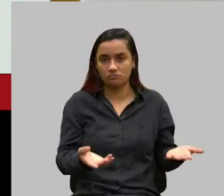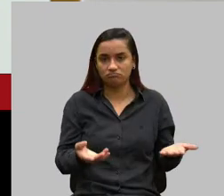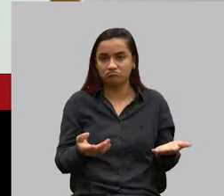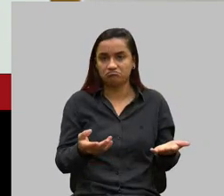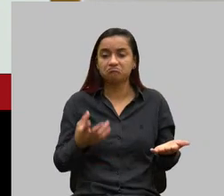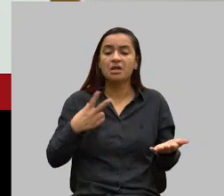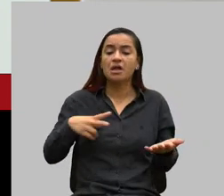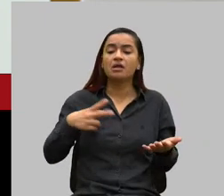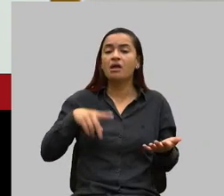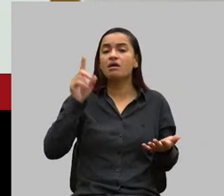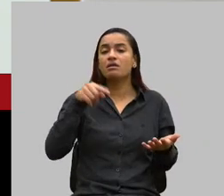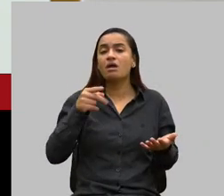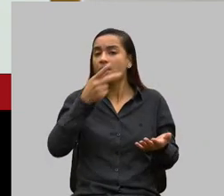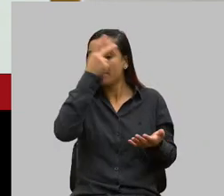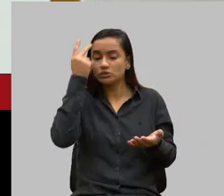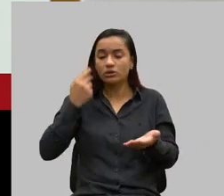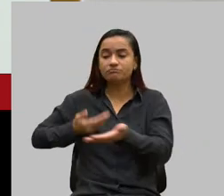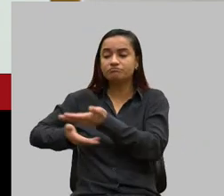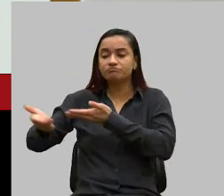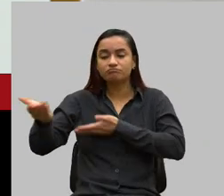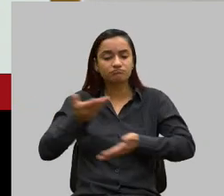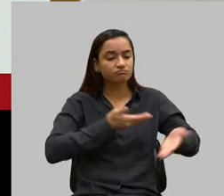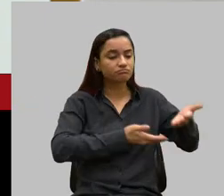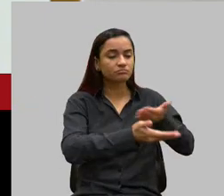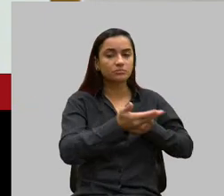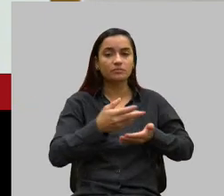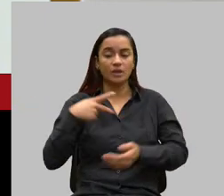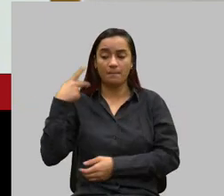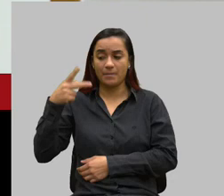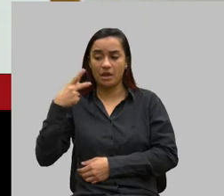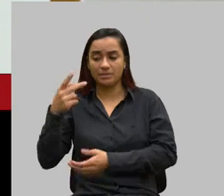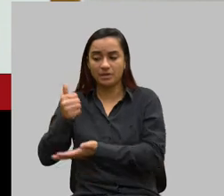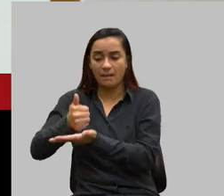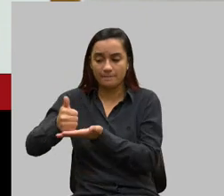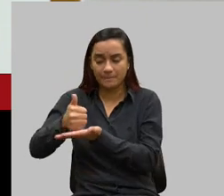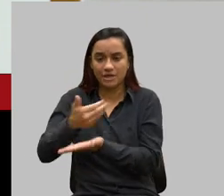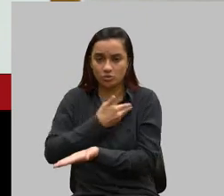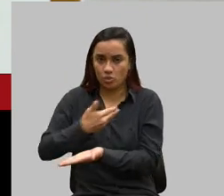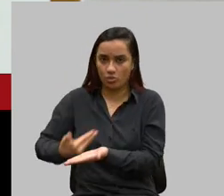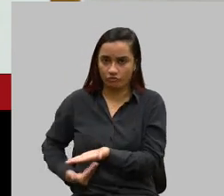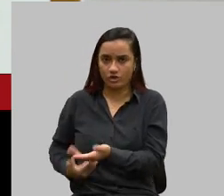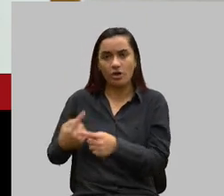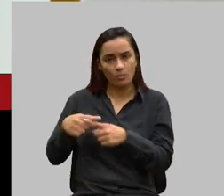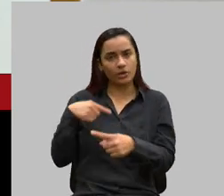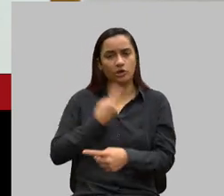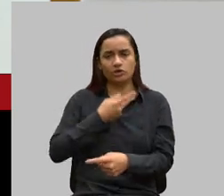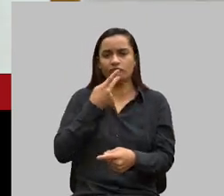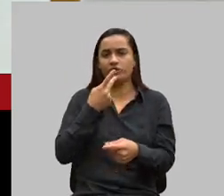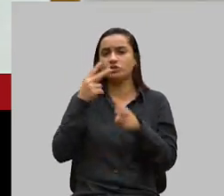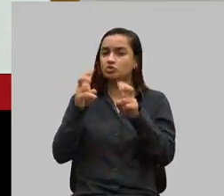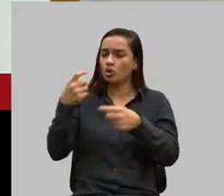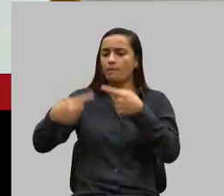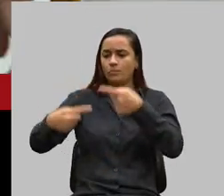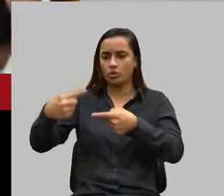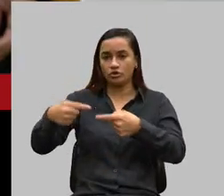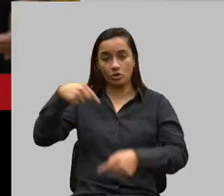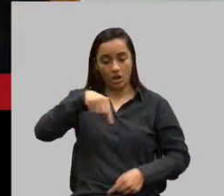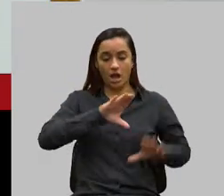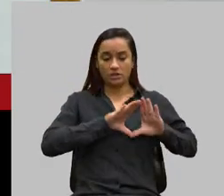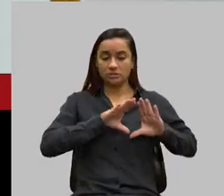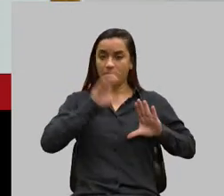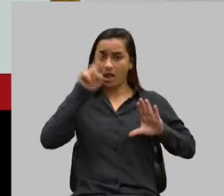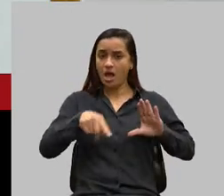interlocutor com o parlamentar da base governista que nós estamos falando de política nós estamos num casa política o parlamentar vive de